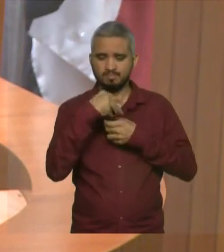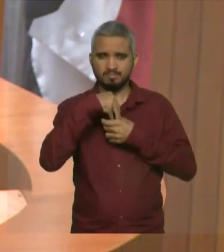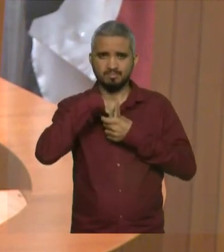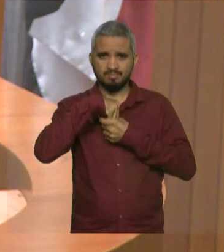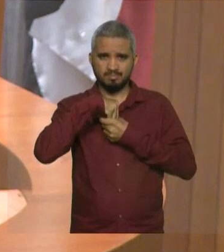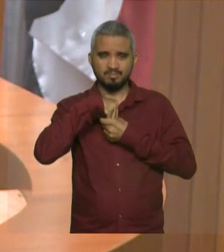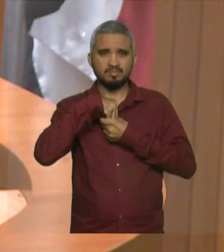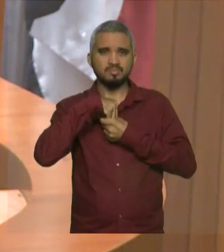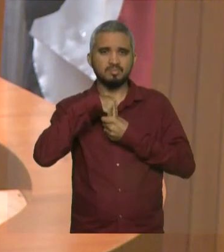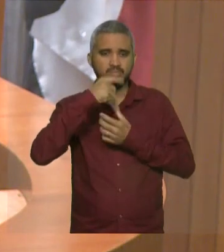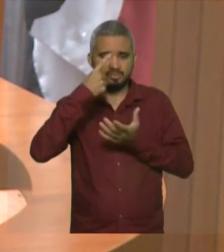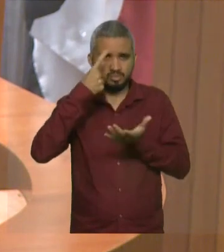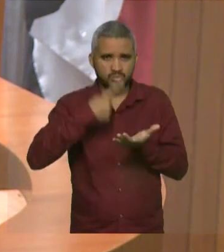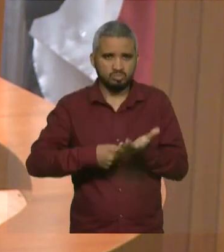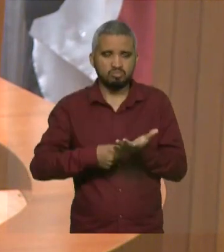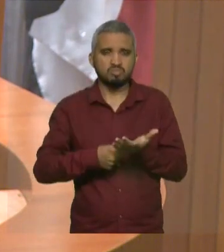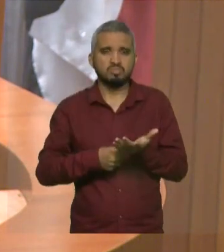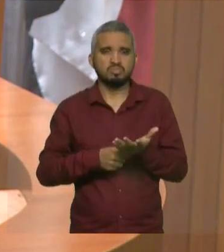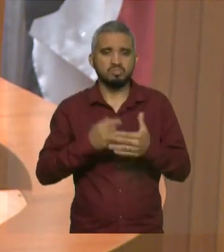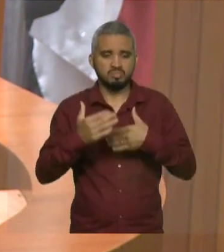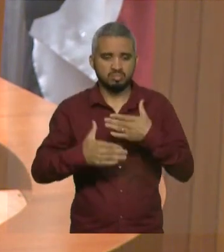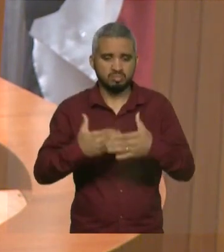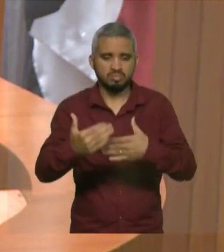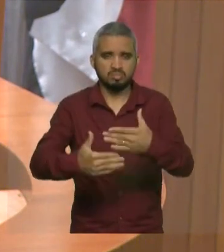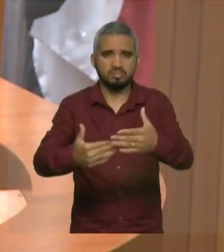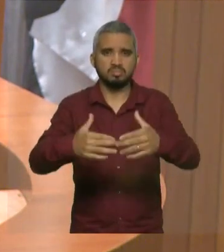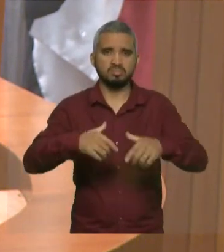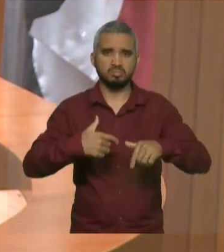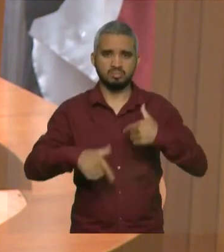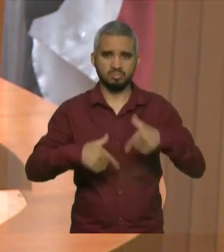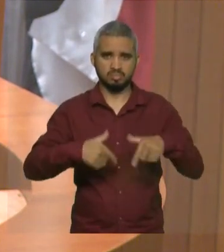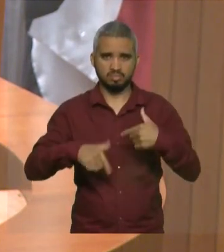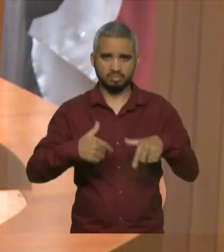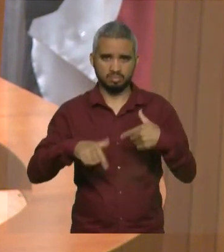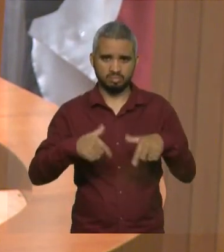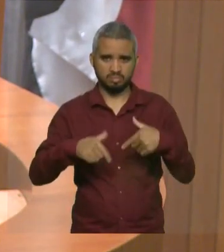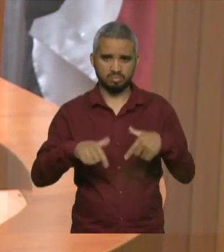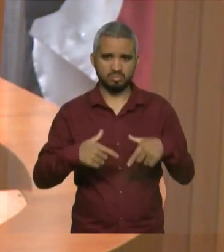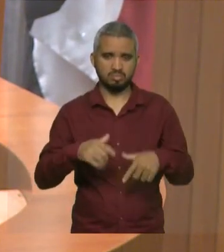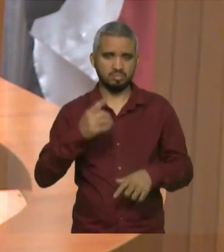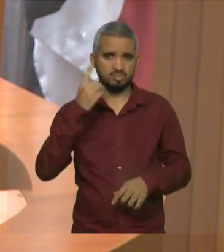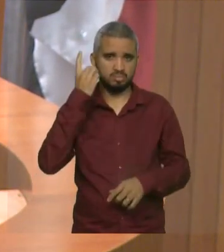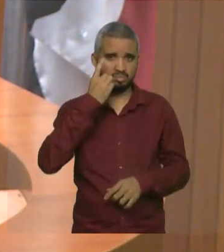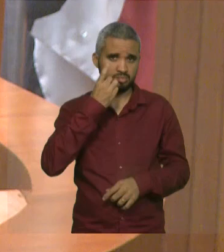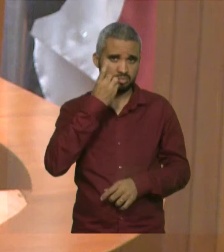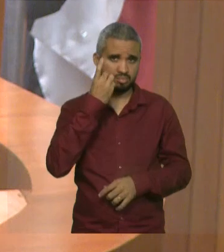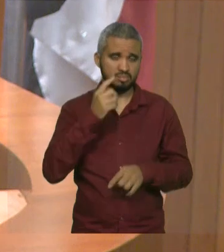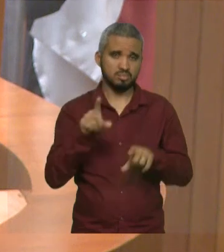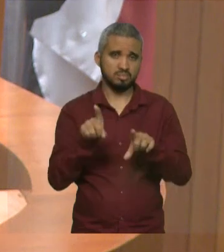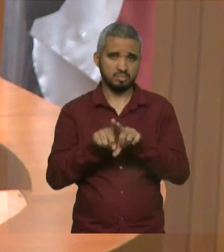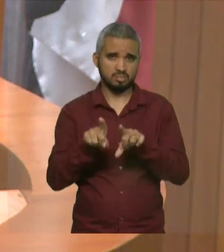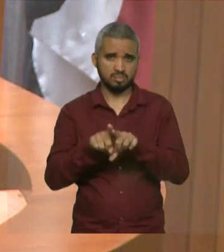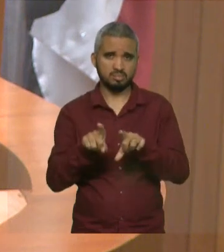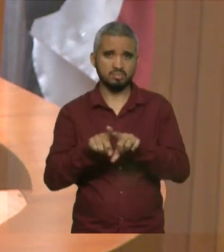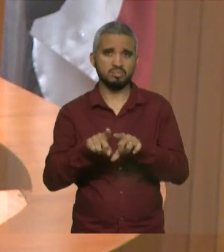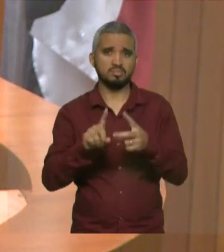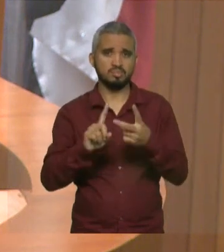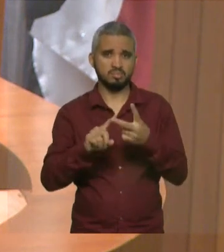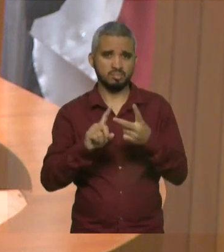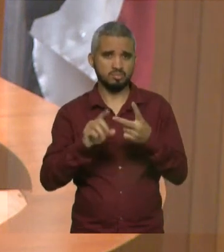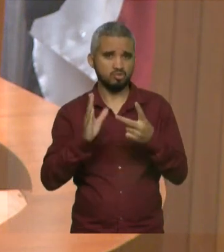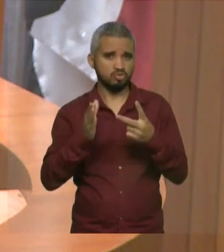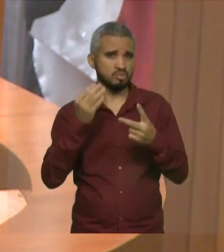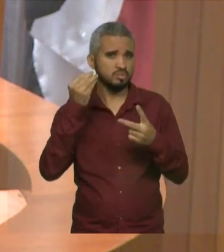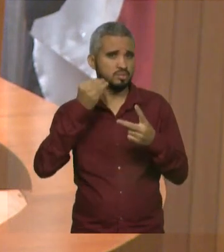compromisso de desenvolver o trabalho como parlamentar e a experiência que ela